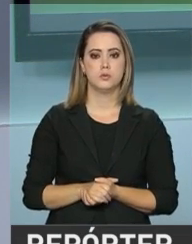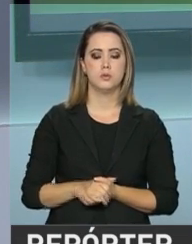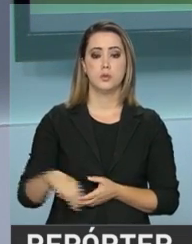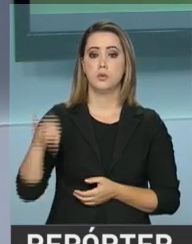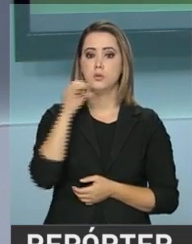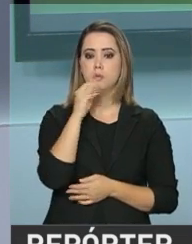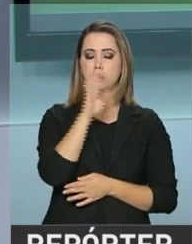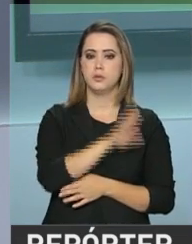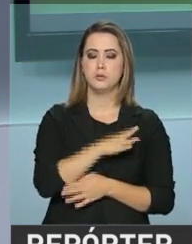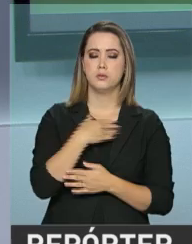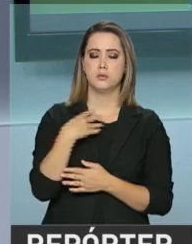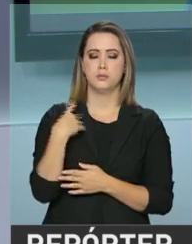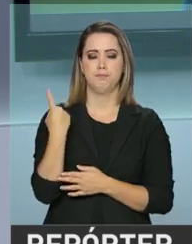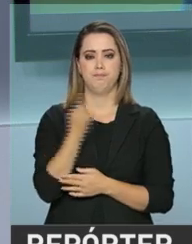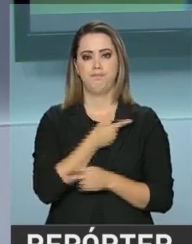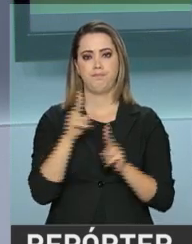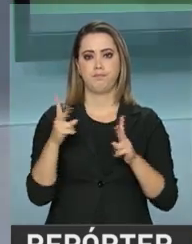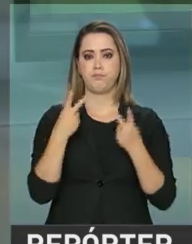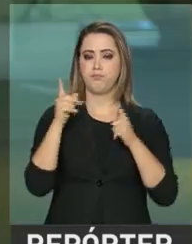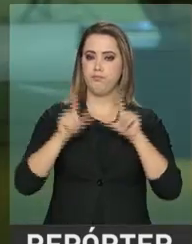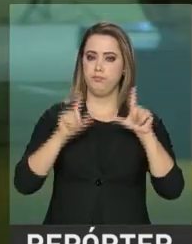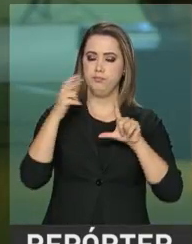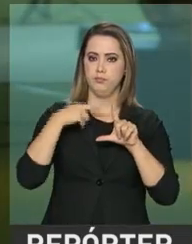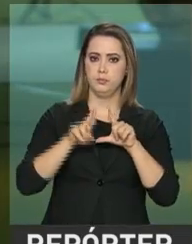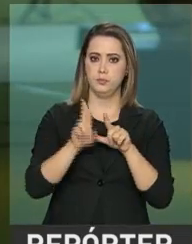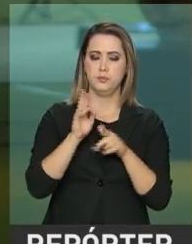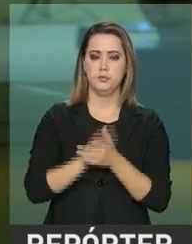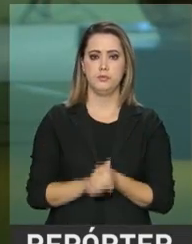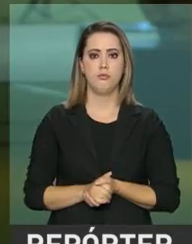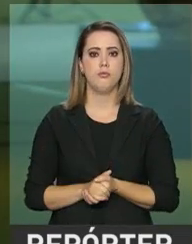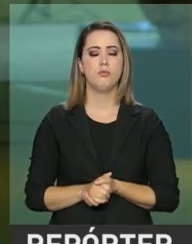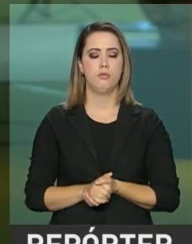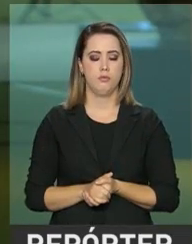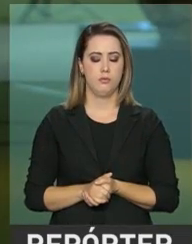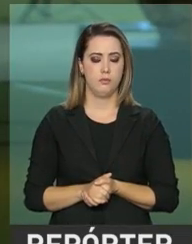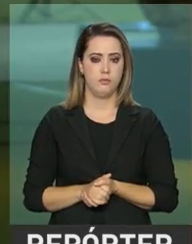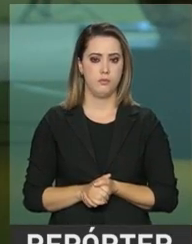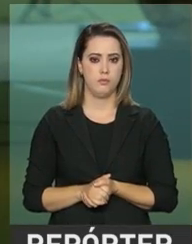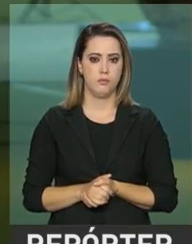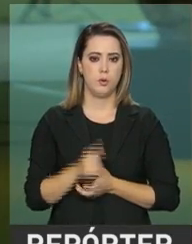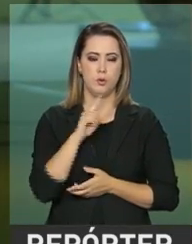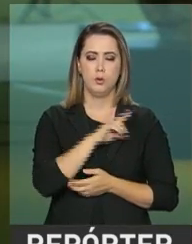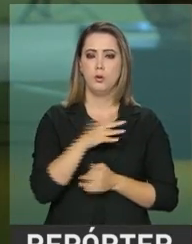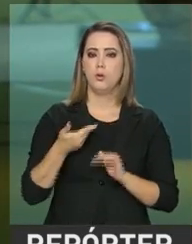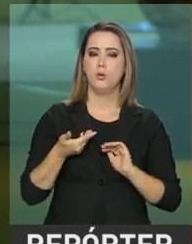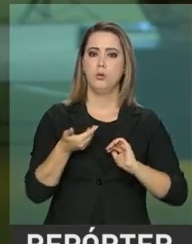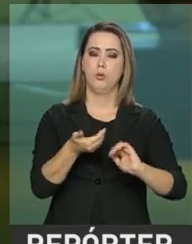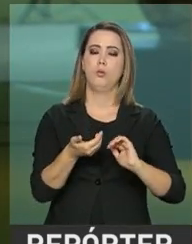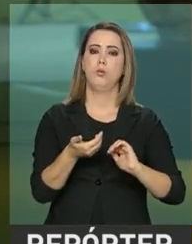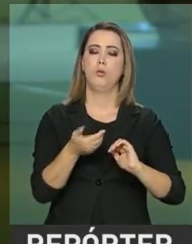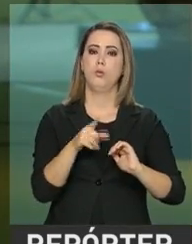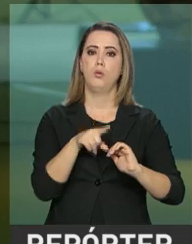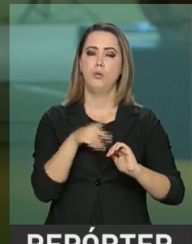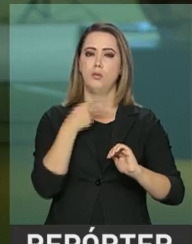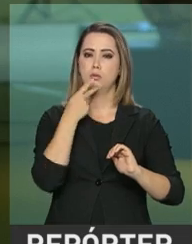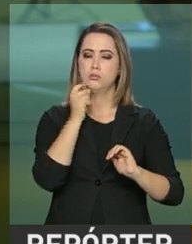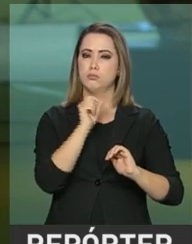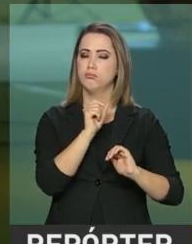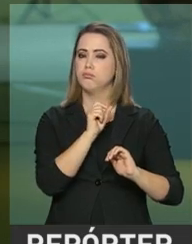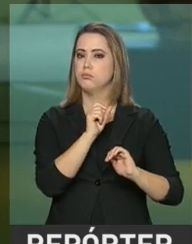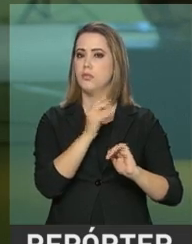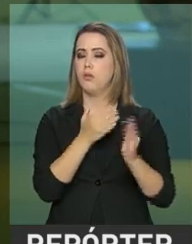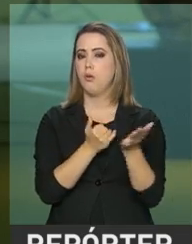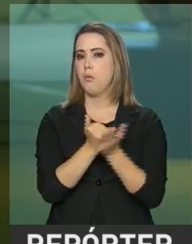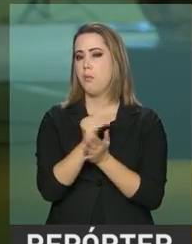Boa tarde. Boa tarde a todos que nos assistem na TV NBR. Olha, Roberto, esta sessão do Congresso Nacional estava originalmente prevista